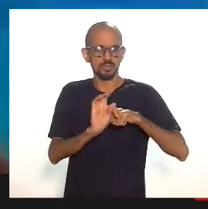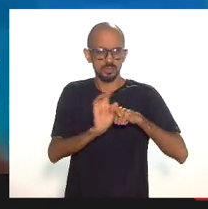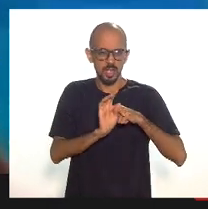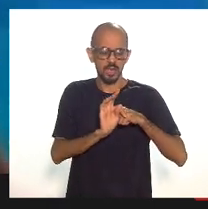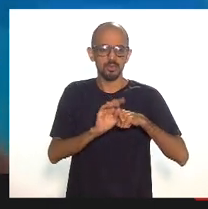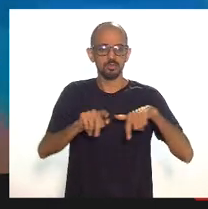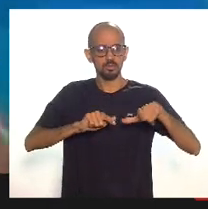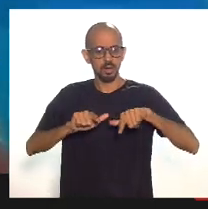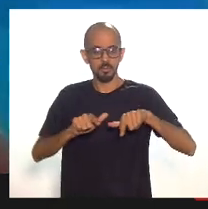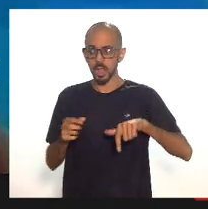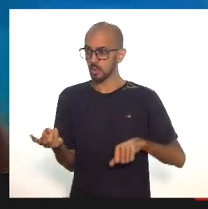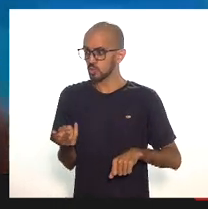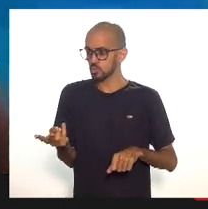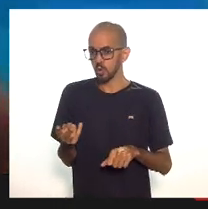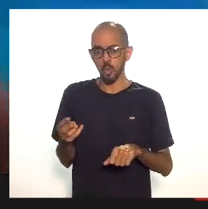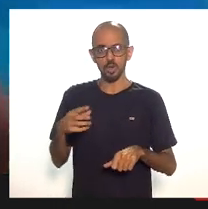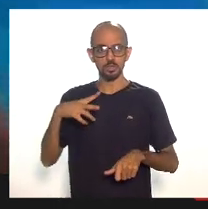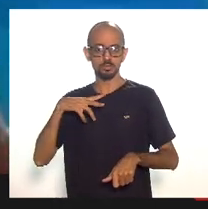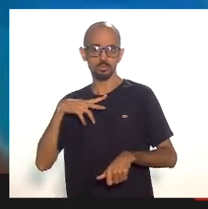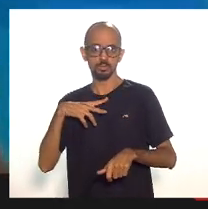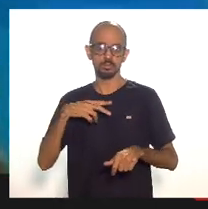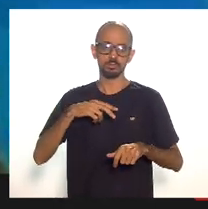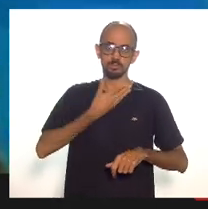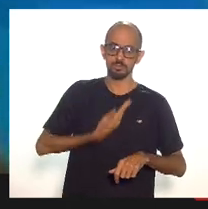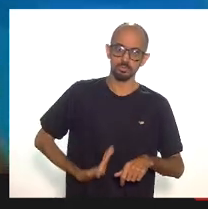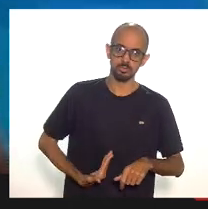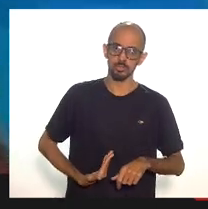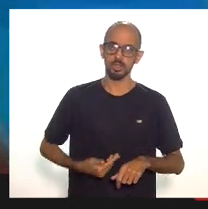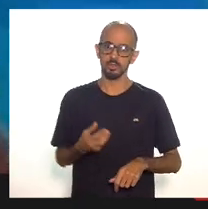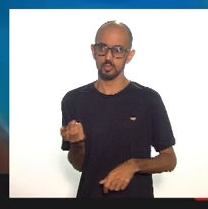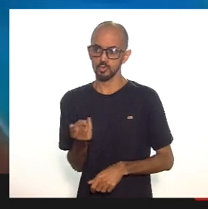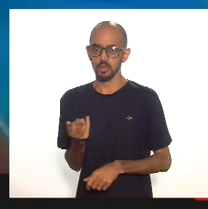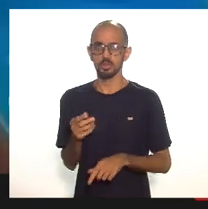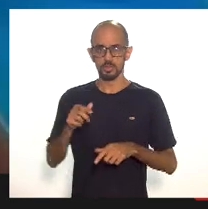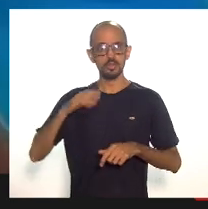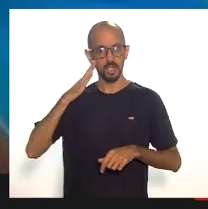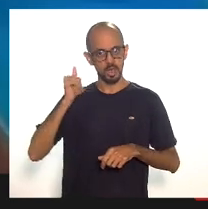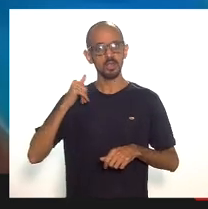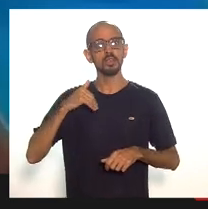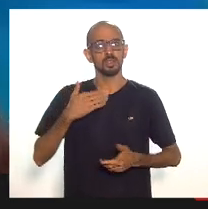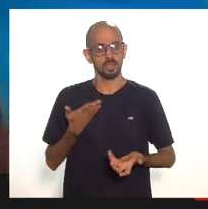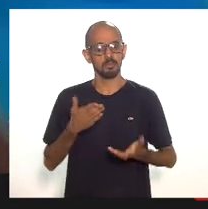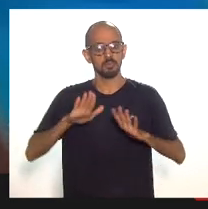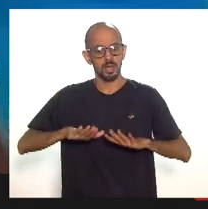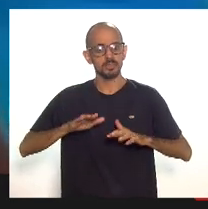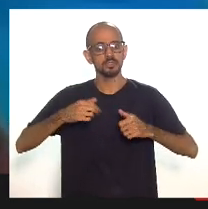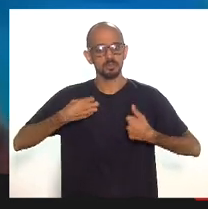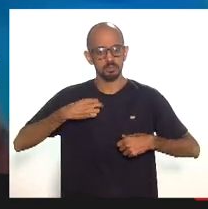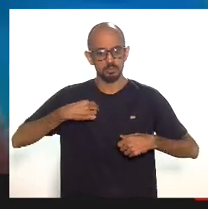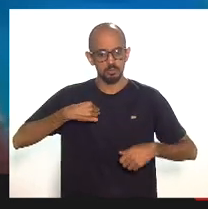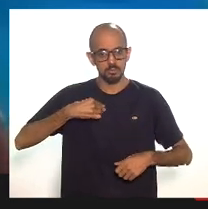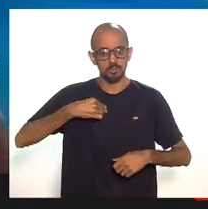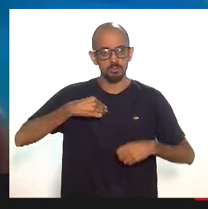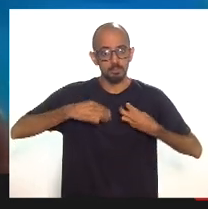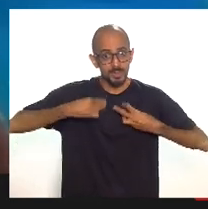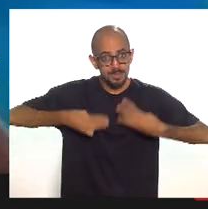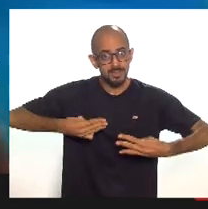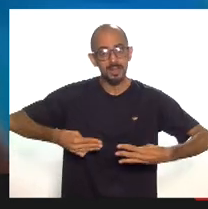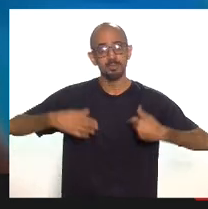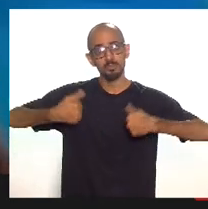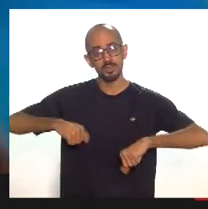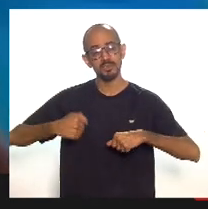privado e no público. Não seria possível que o Ministério tentasse entender que, pelo menos, em algum desses hospitais,